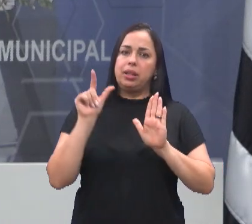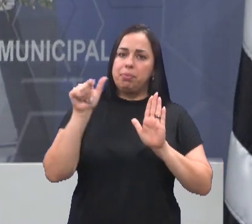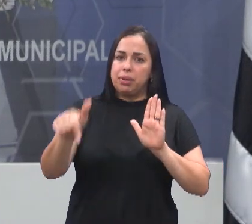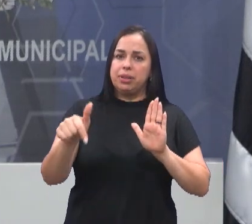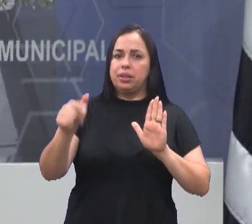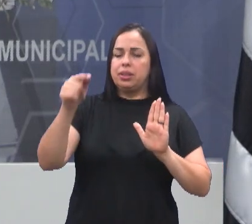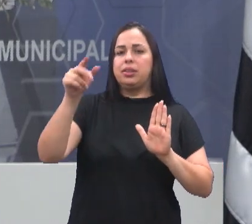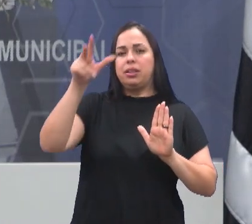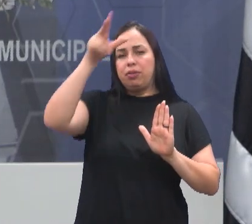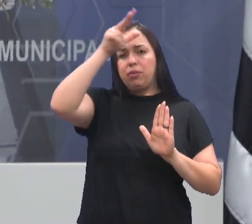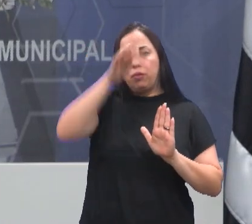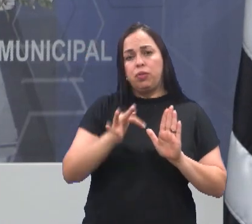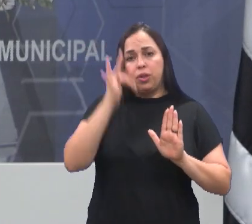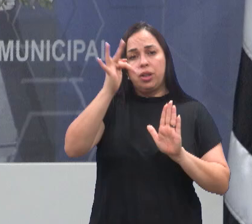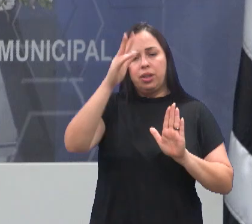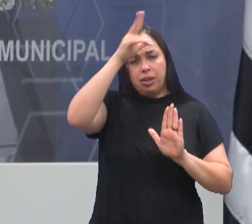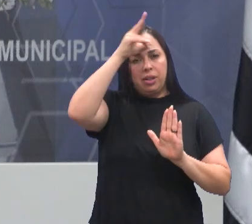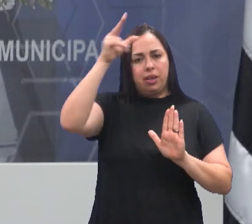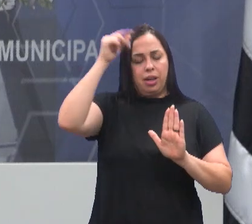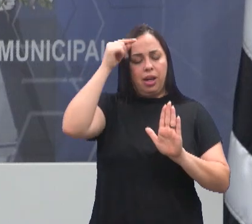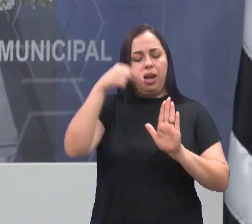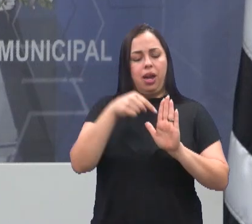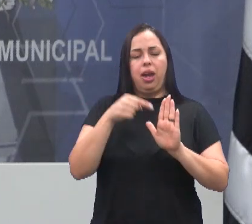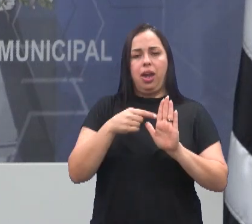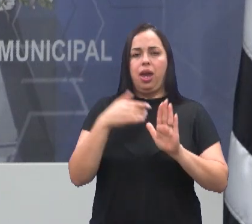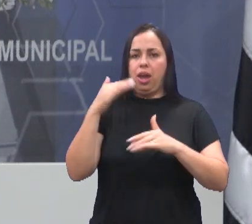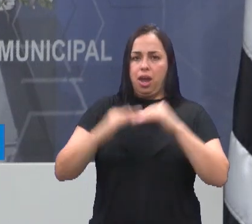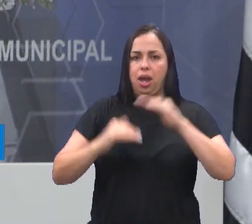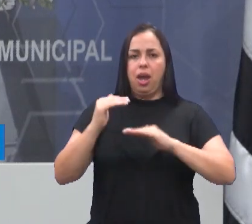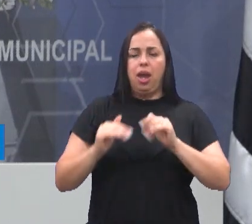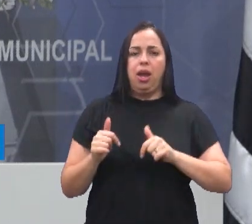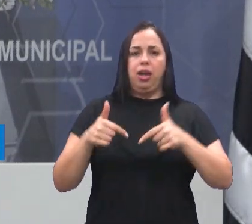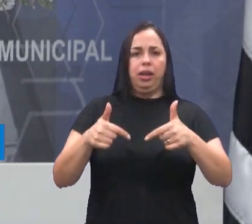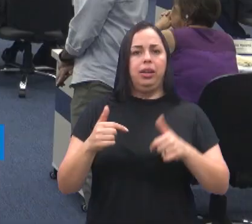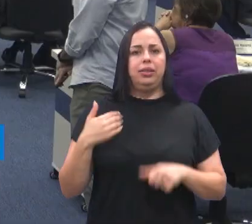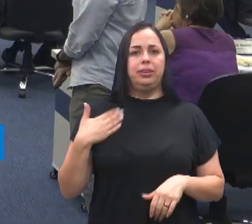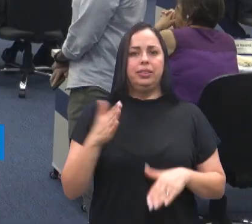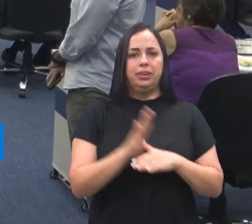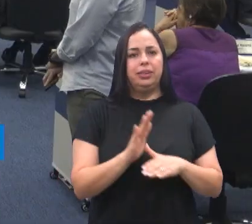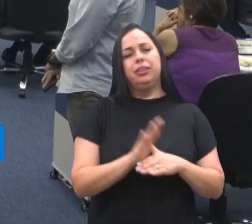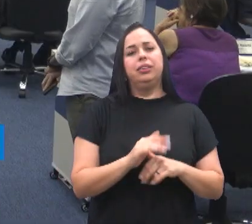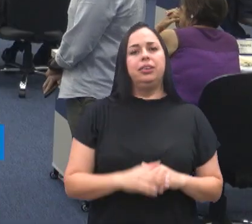coloque em prática esse trabalho que vai ajudar muitas crianças. Obrigado, presidente.